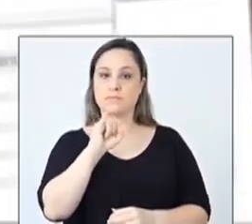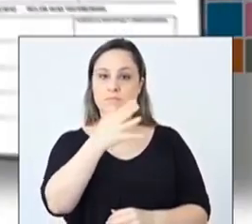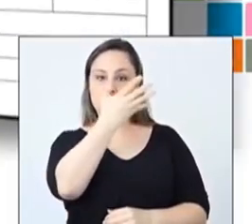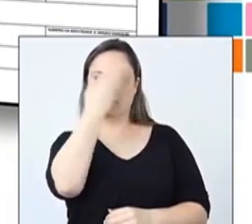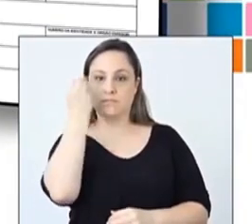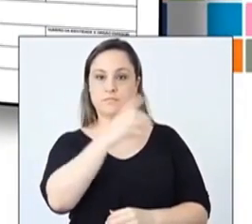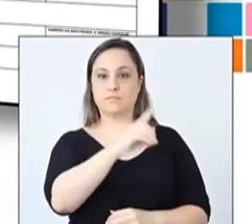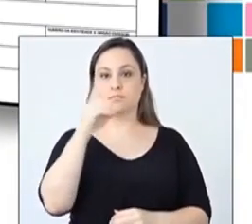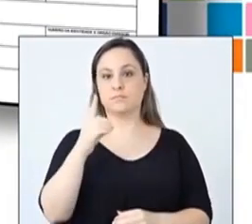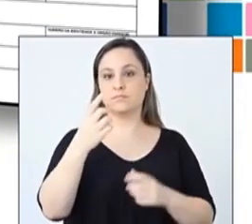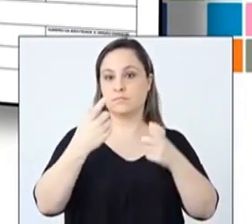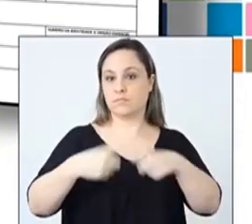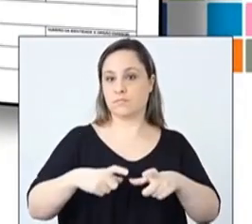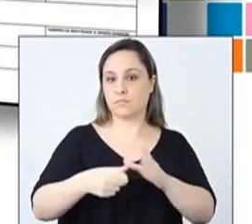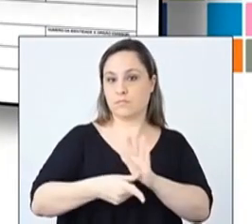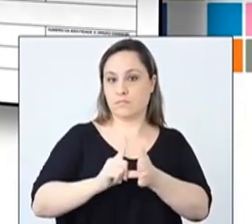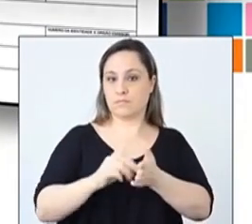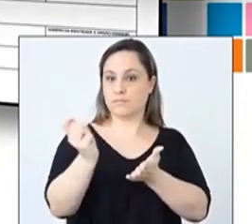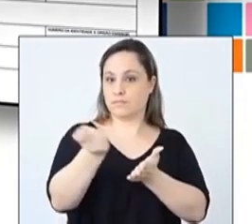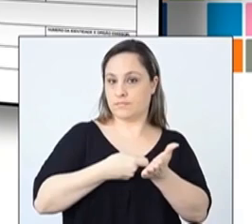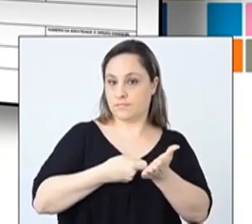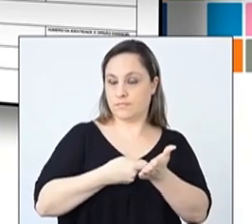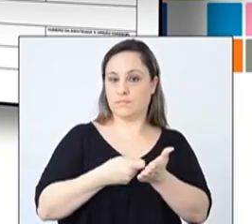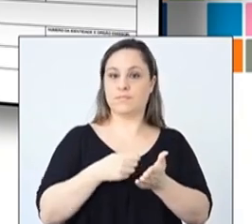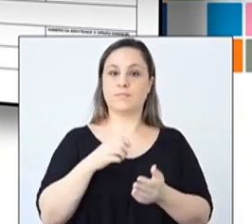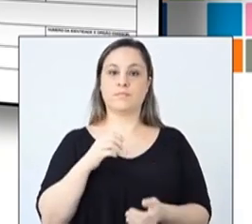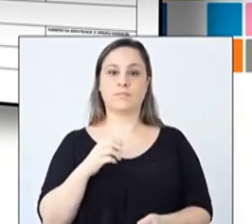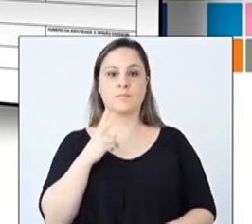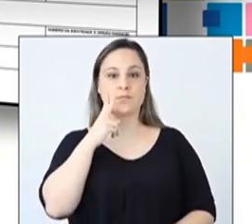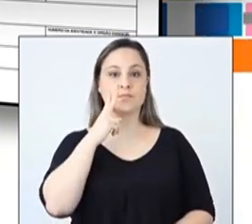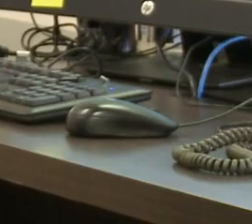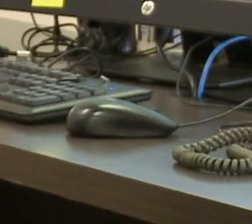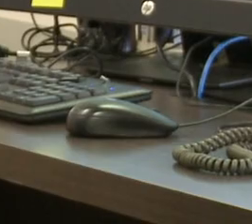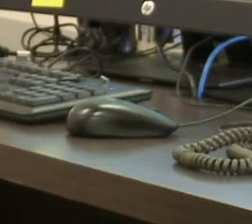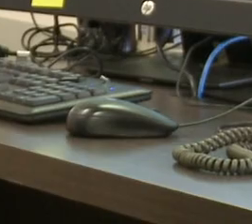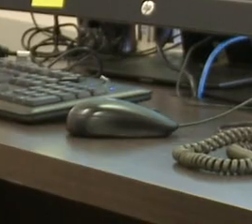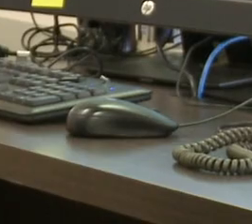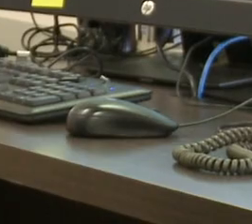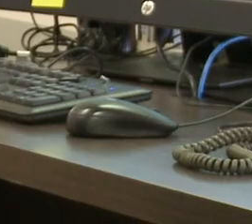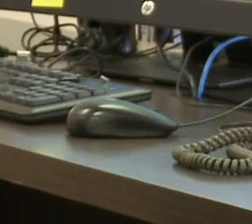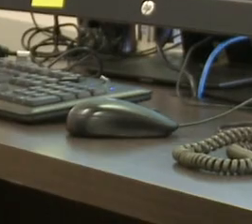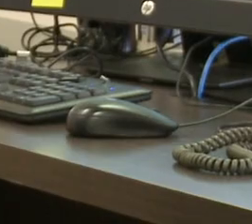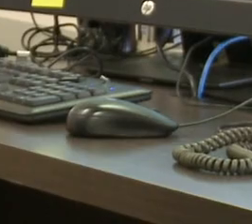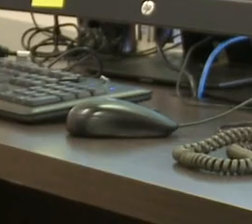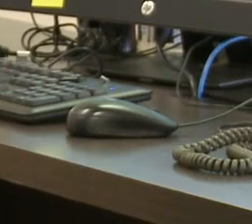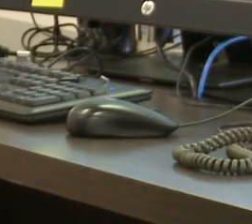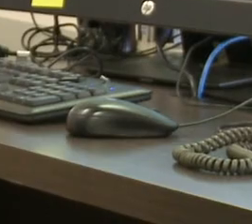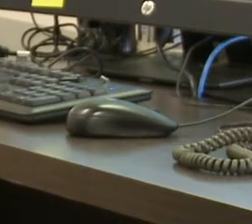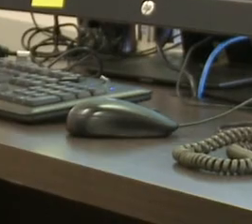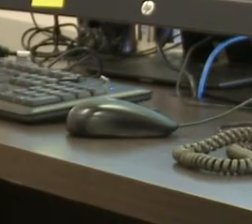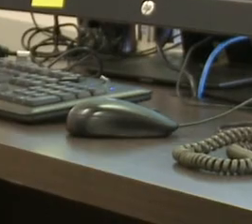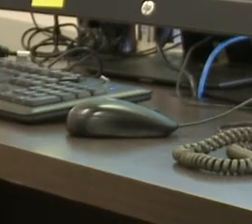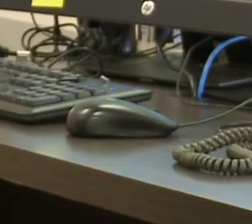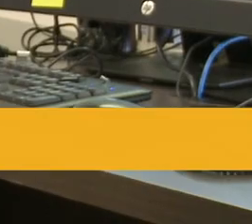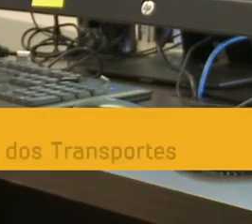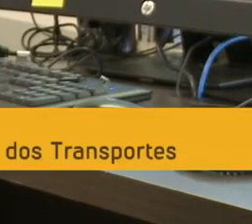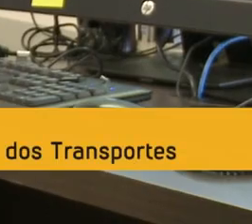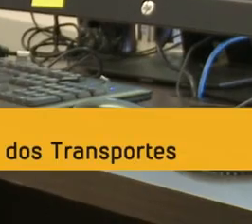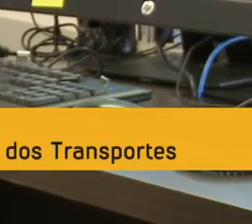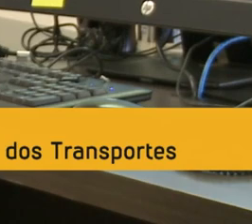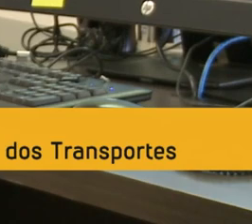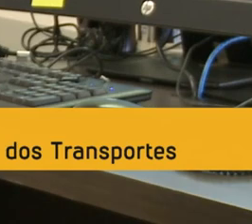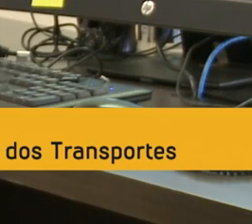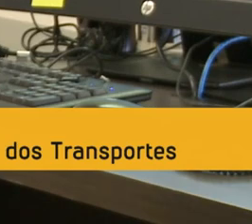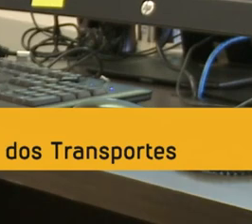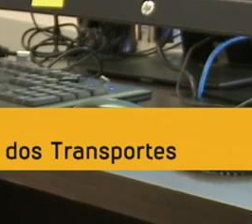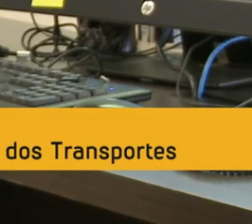conteúdo. Tudo para garantir mais acessibilidade para todos. A ideia era que, da sala de casa, o beneficiário